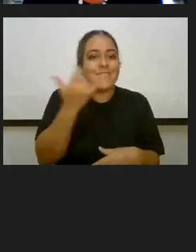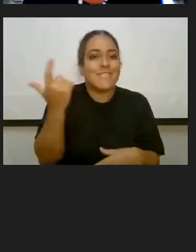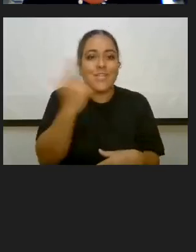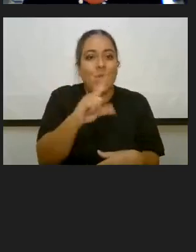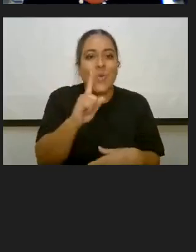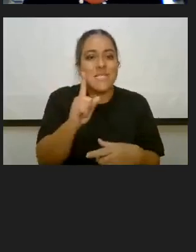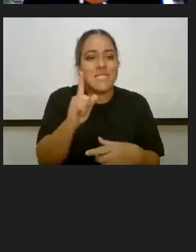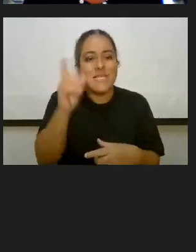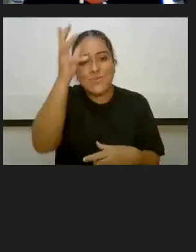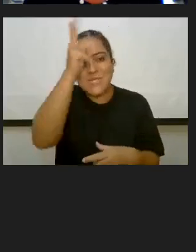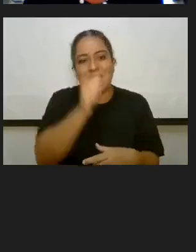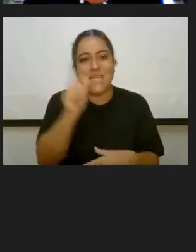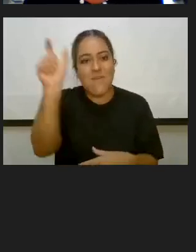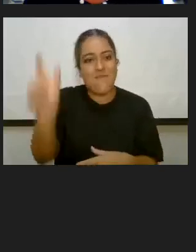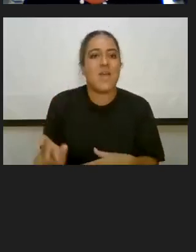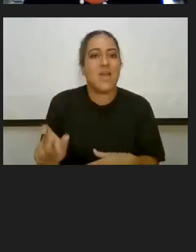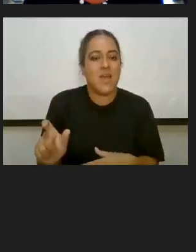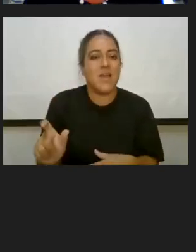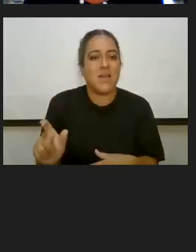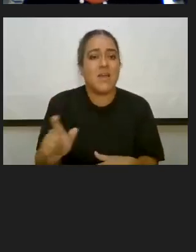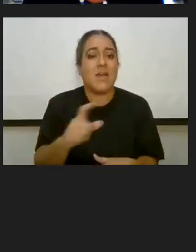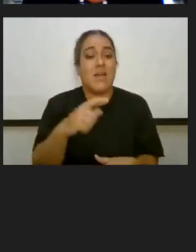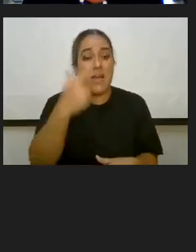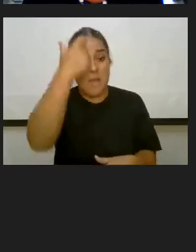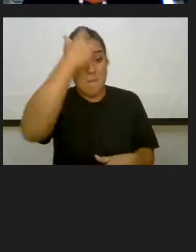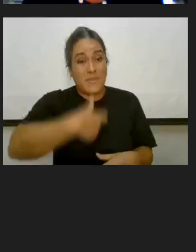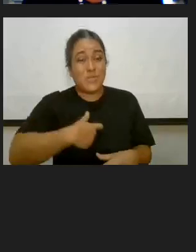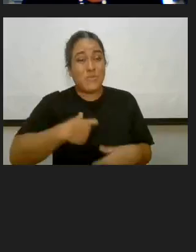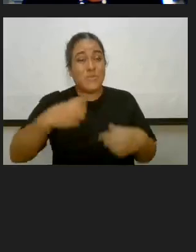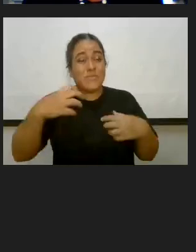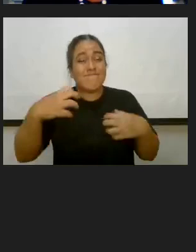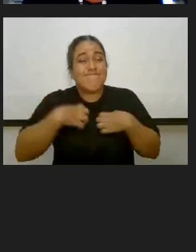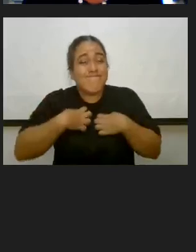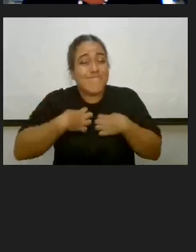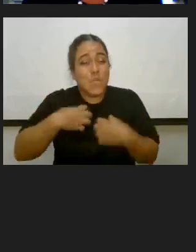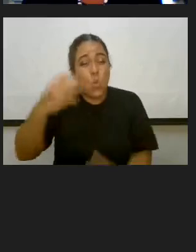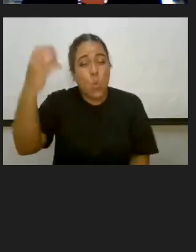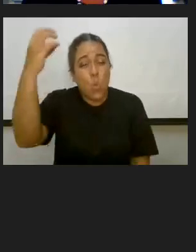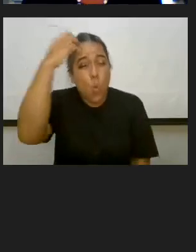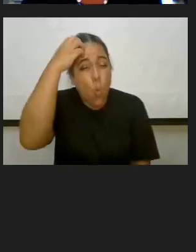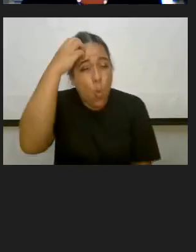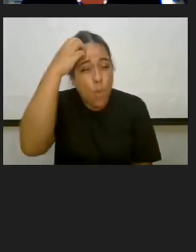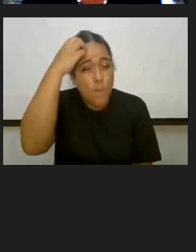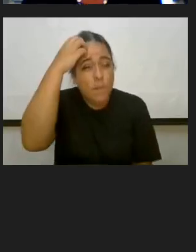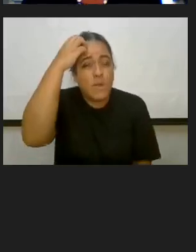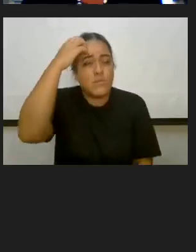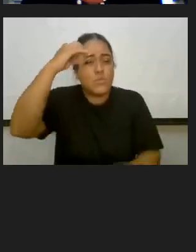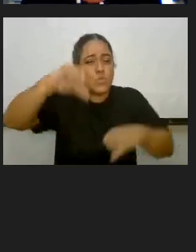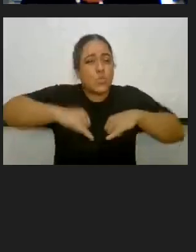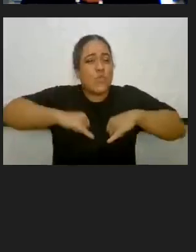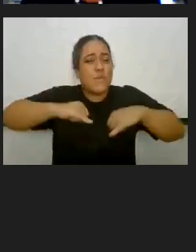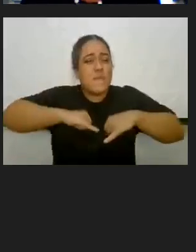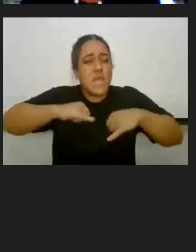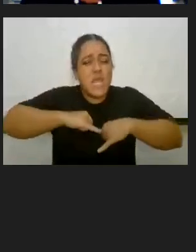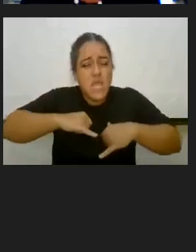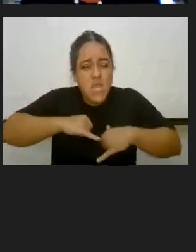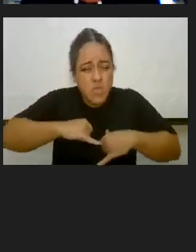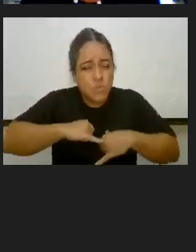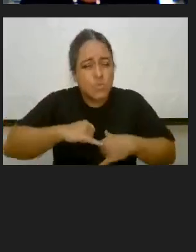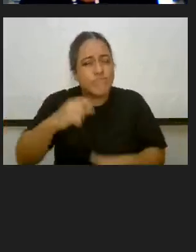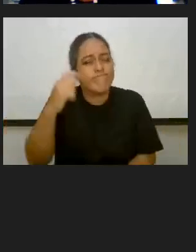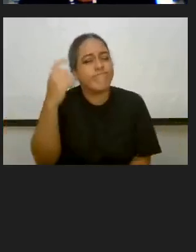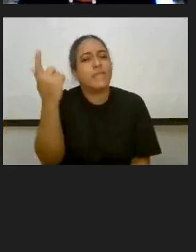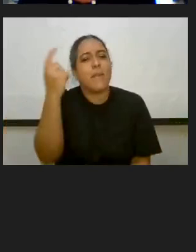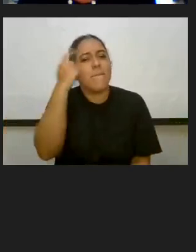não conseguiram perceber esses sinais e que estão num sofrimento enorme e se sentindo